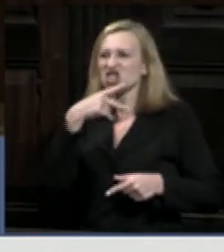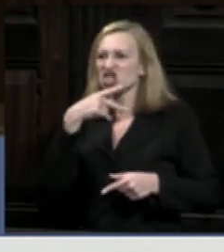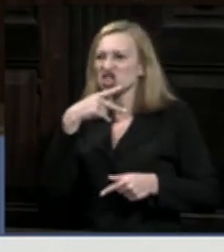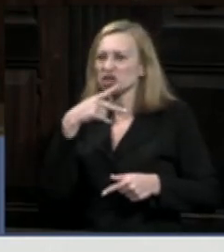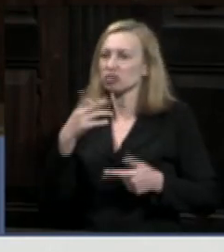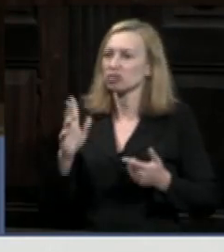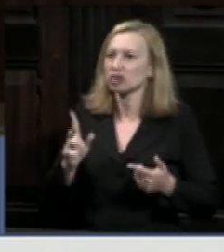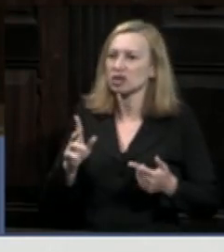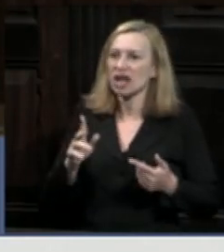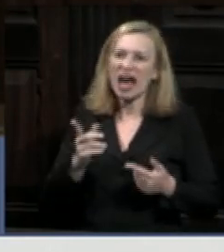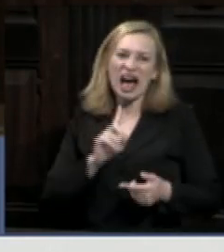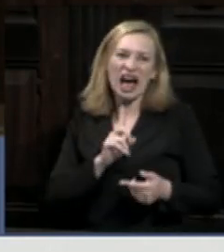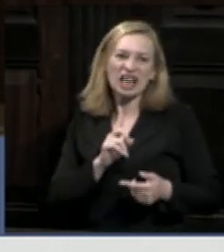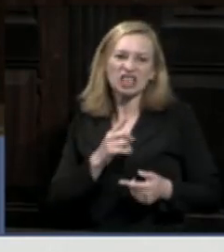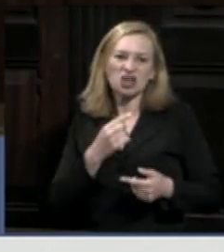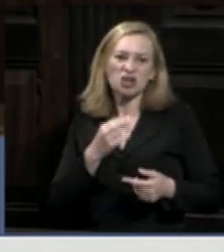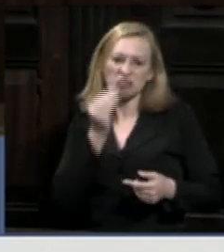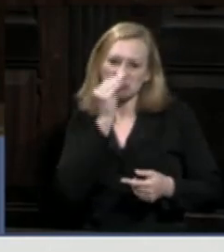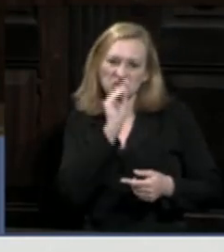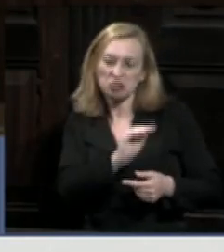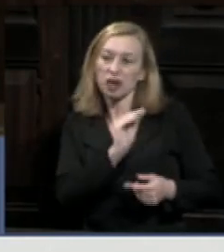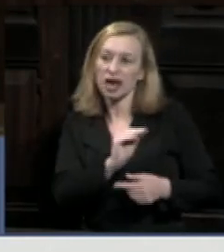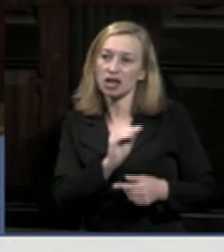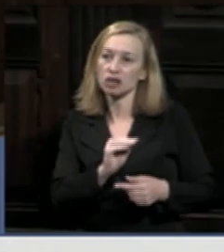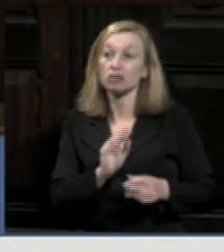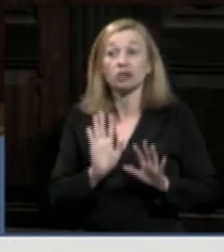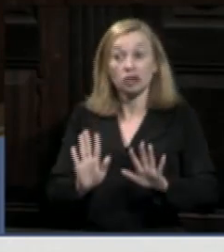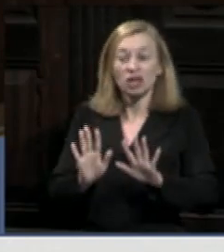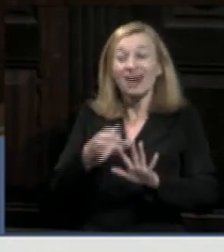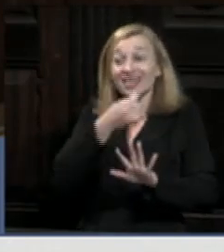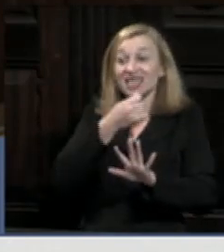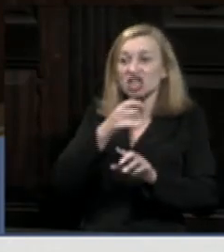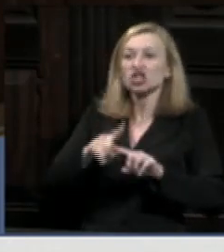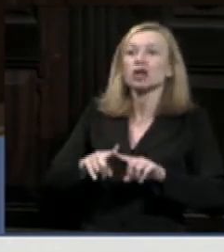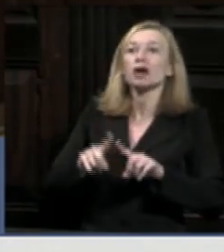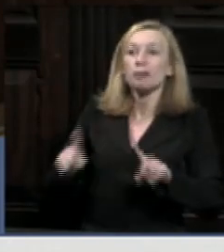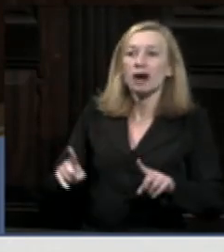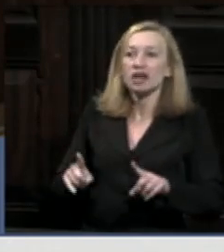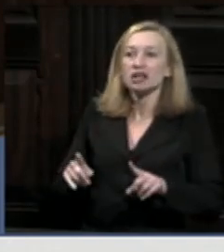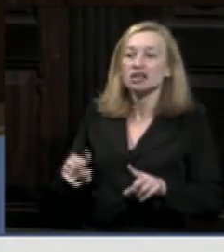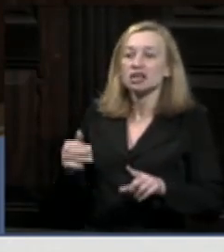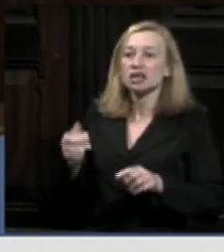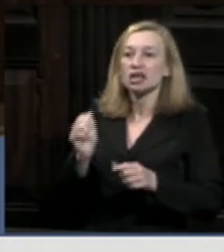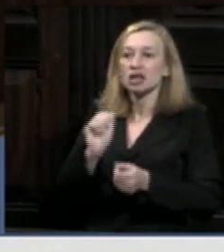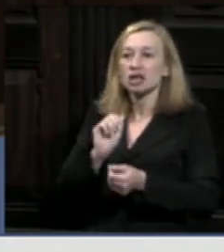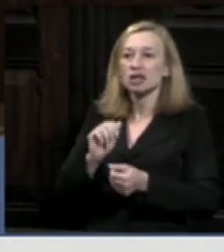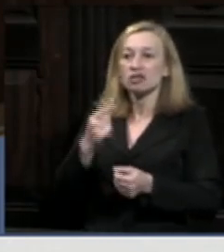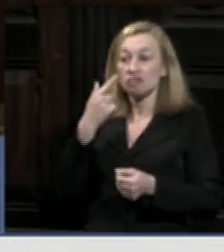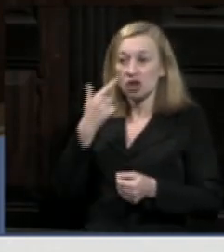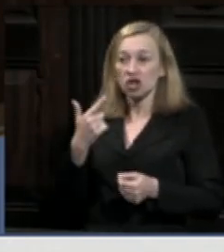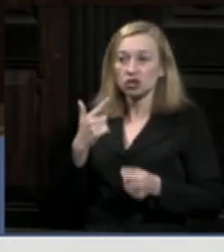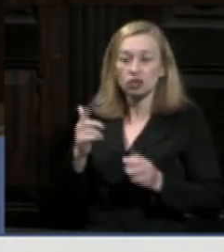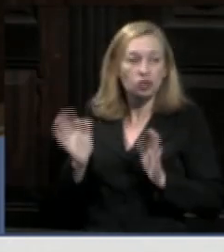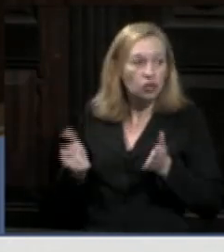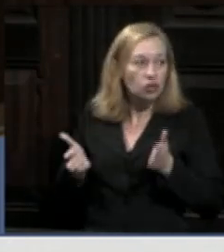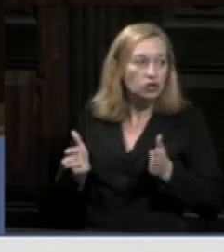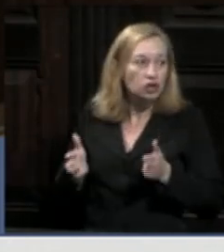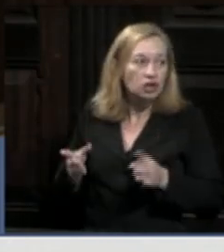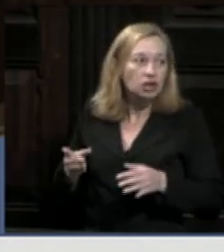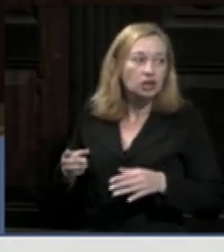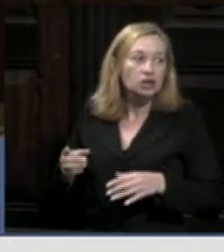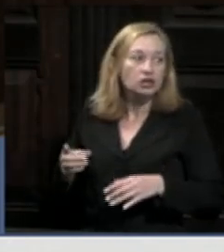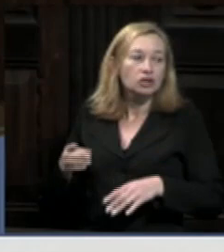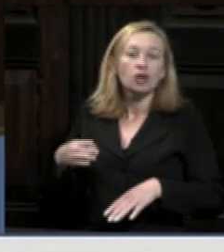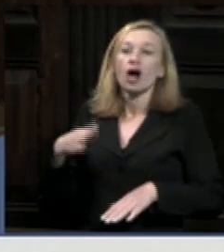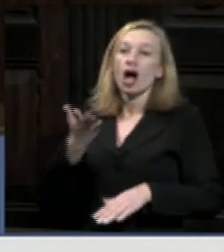dane isso é muito triste tomara que isso realmente a gente já viu hoje mesmo o depoimento flávio bolsonaro deputado